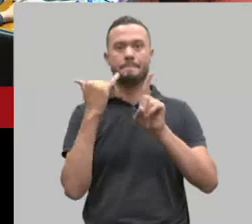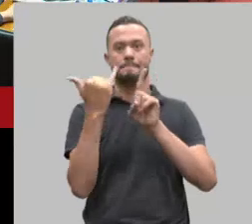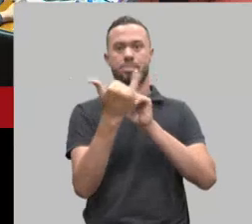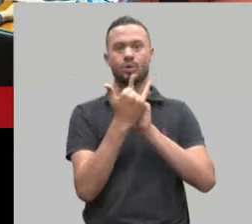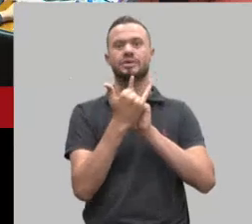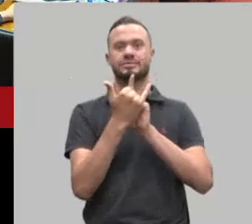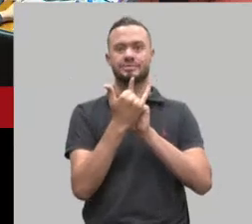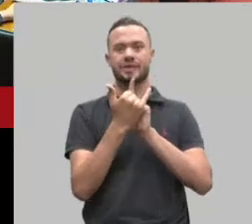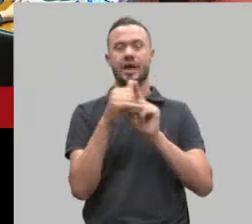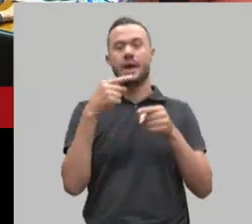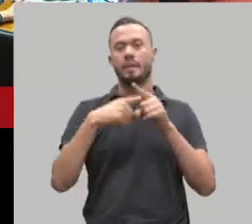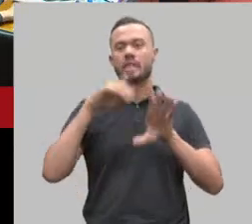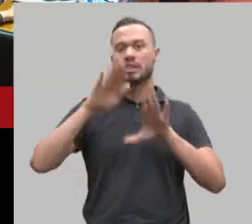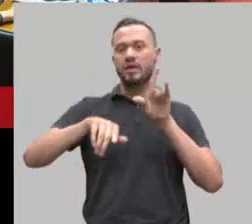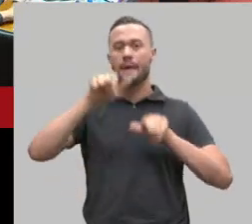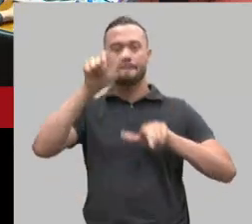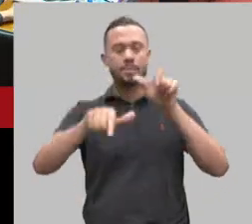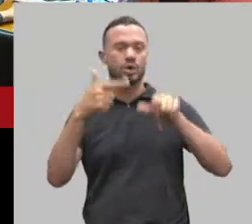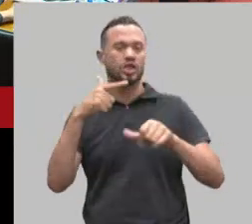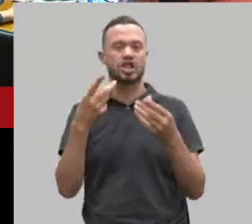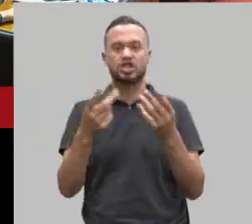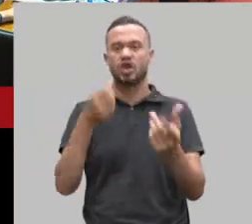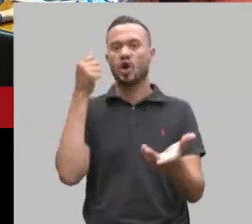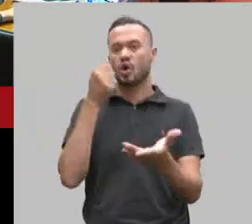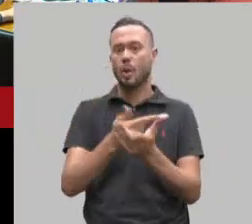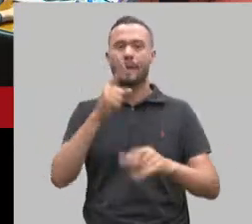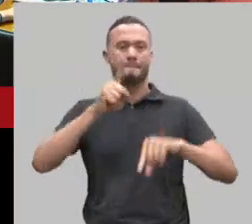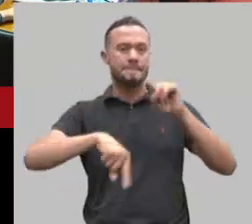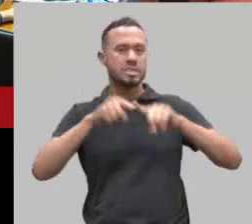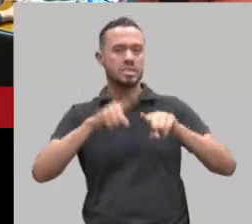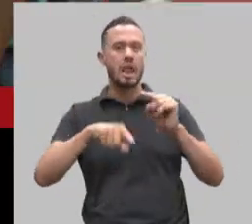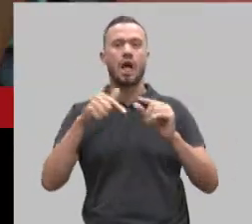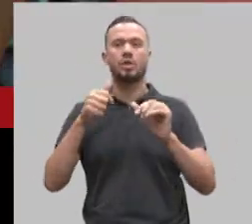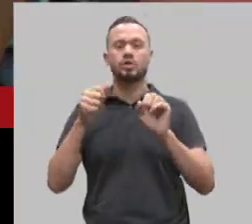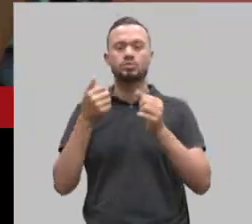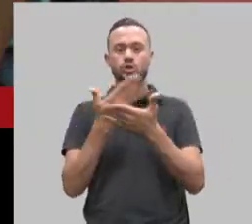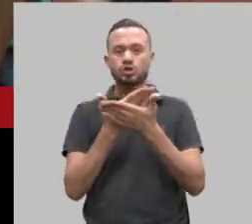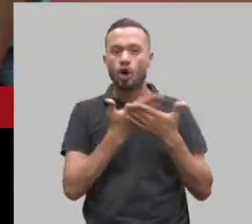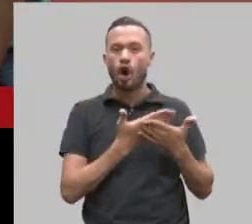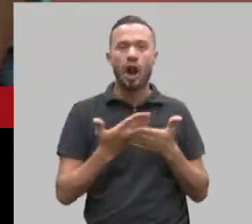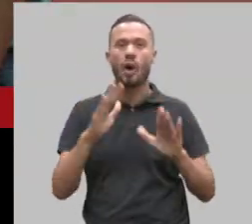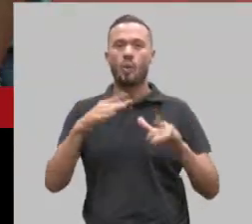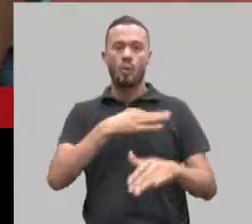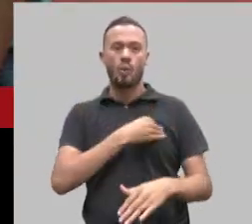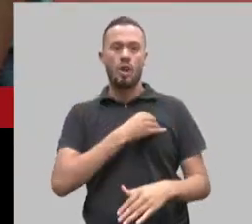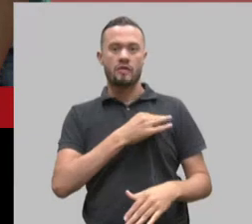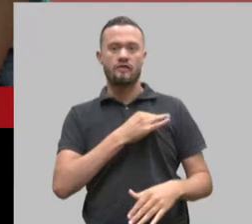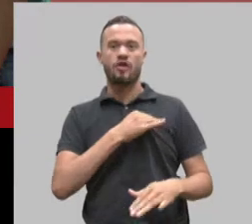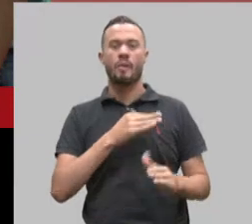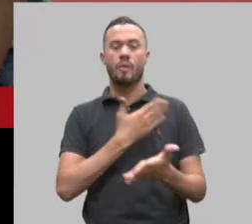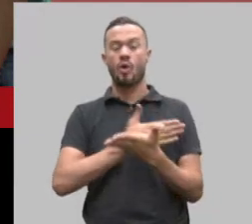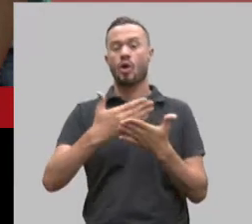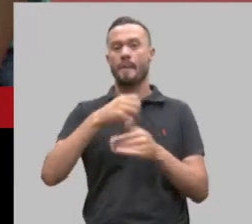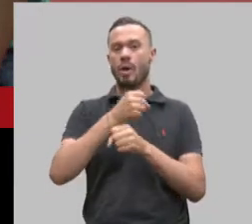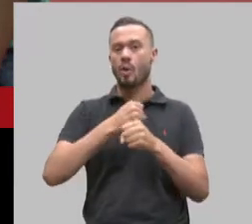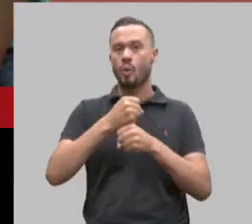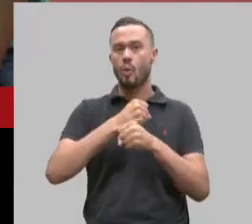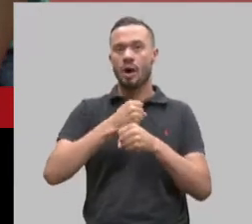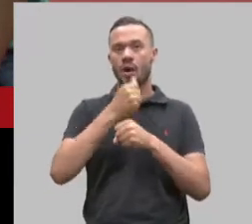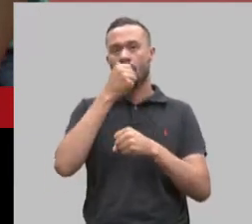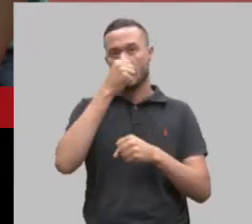dinheiro uma condição de comprar o material escolar ou uniforme no começo do ano e assim o estado